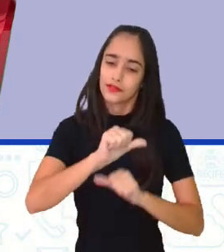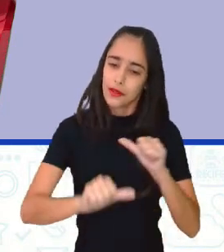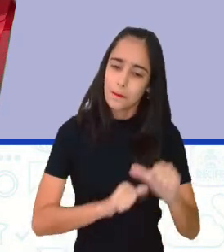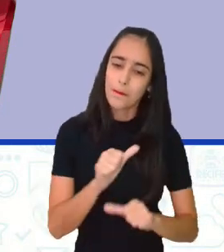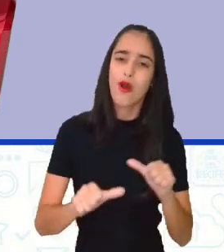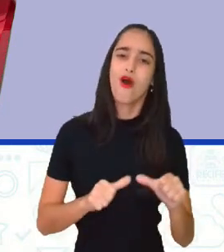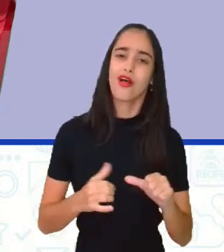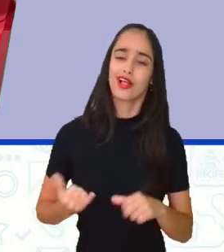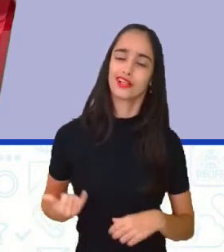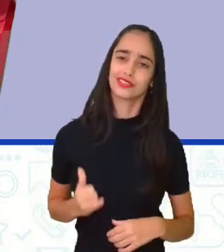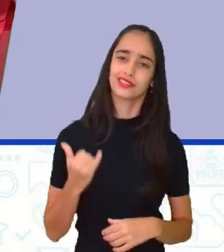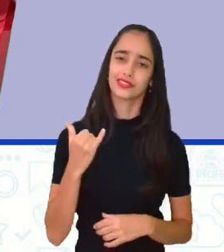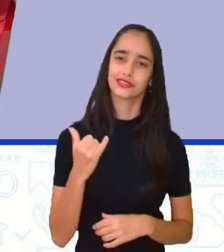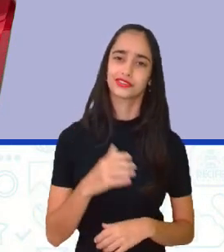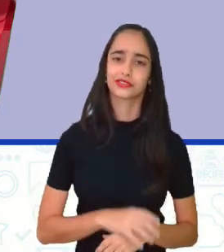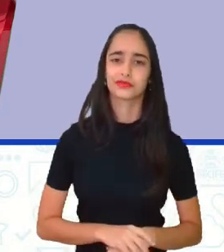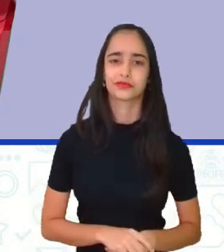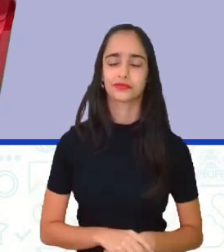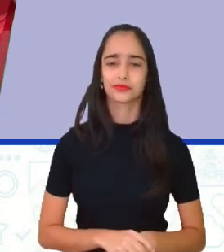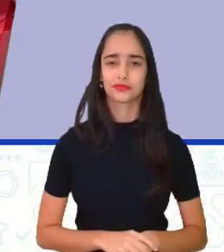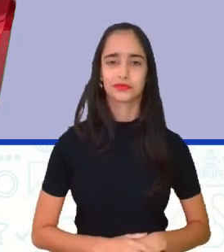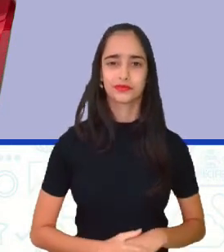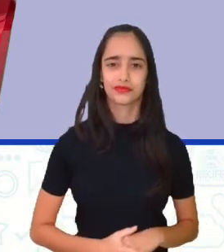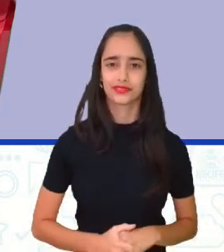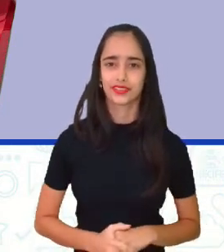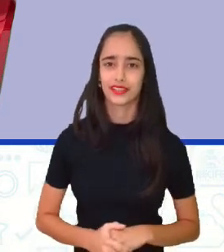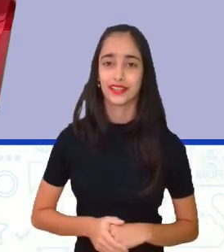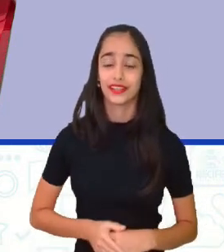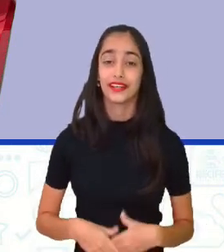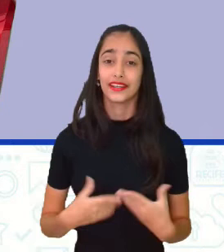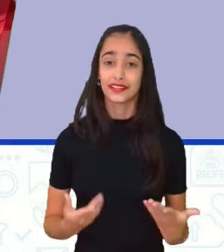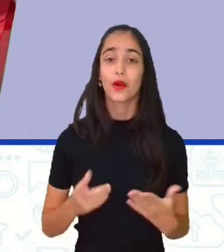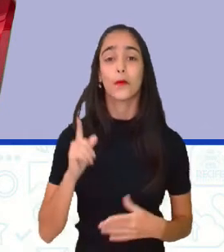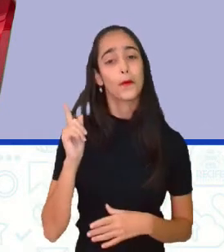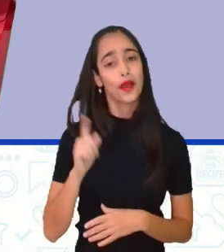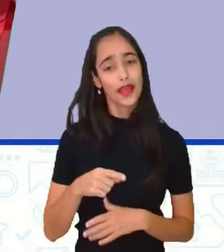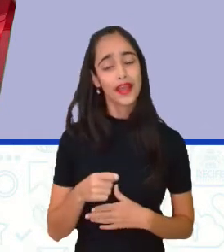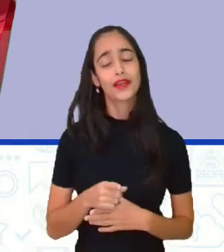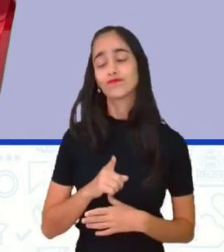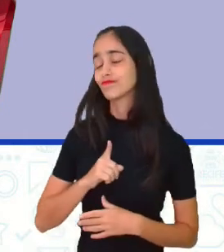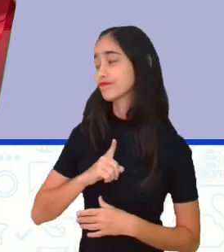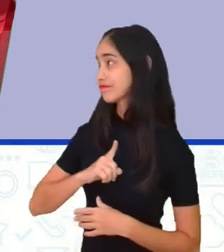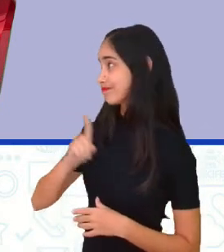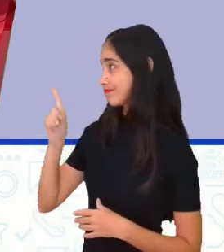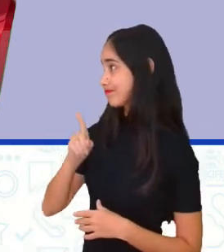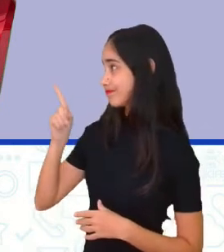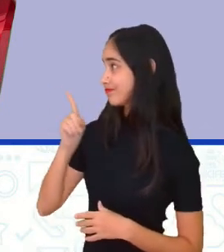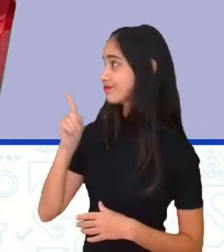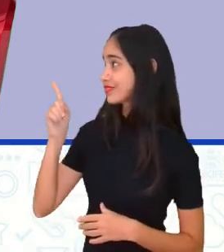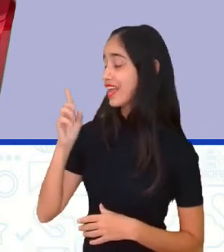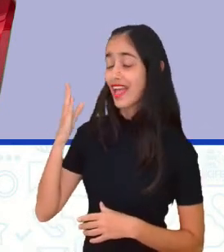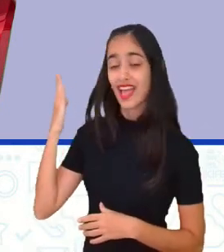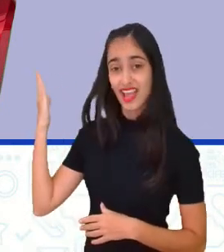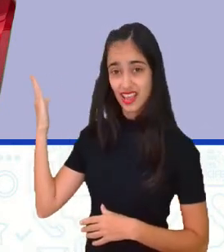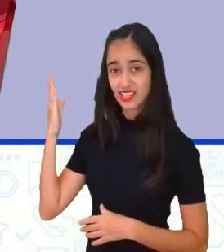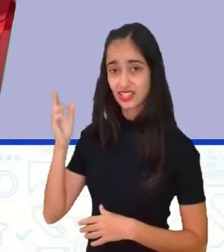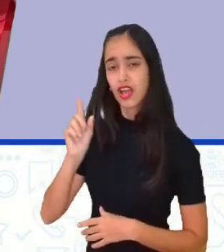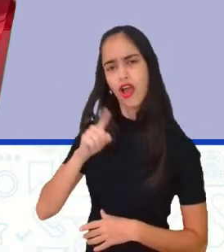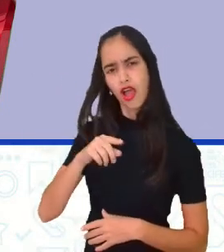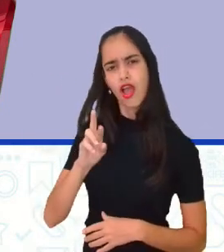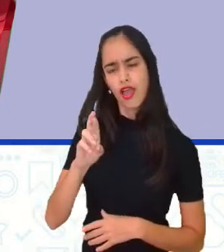energia e aí o liquidificador, ele realmente é um receptor, porque ele está recebendo